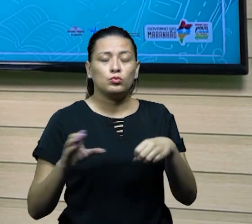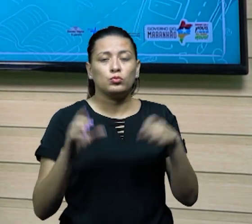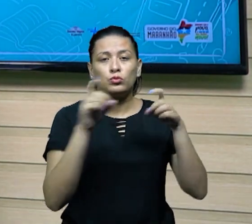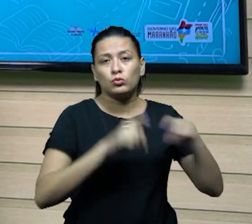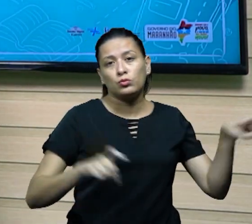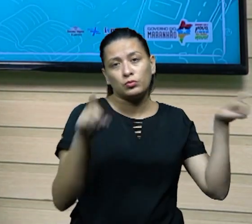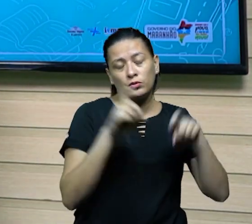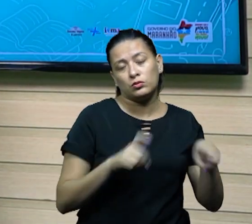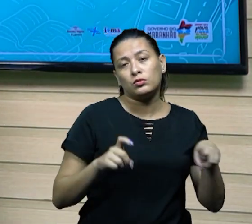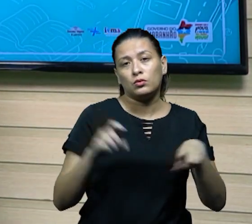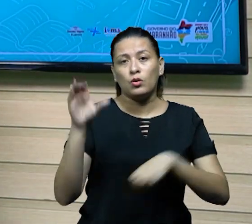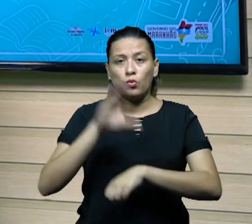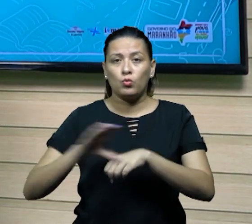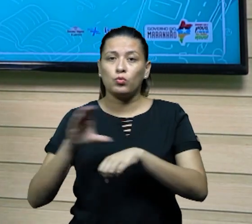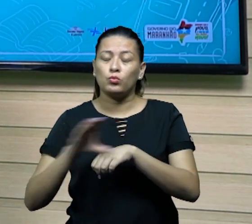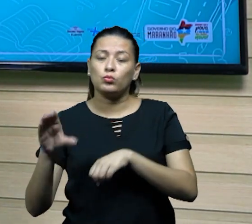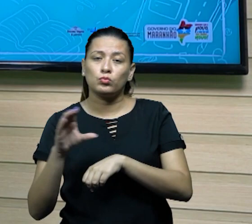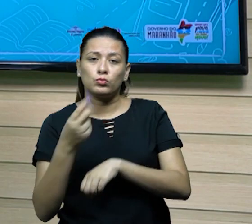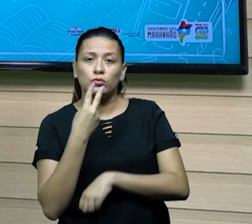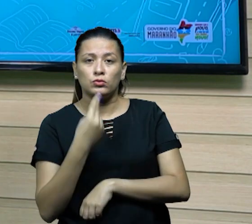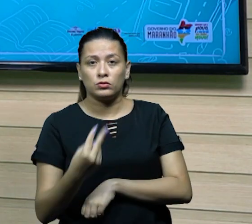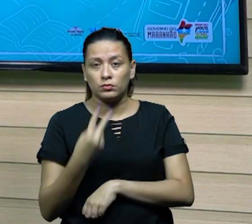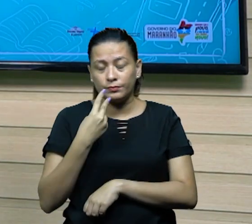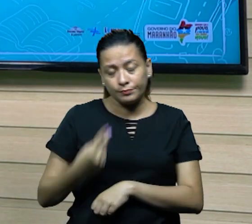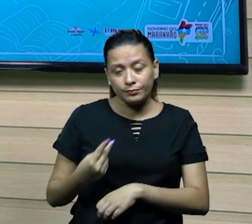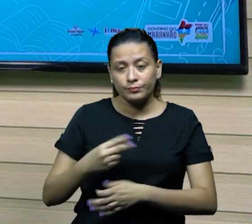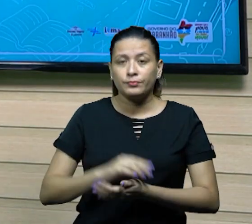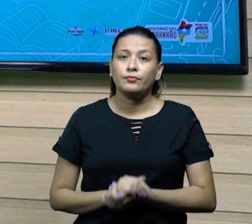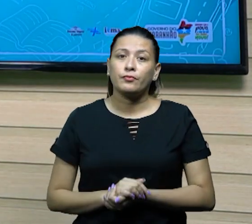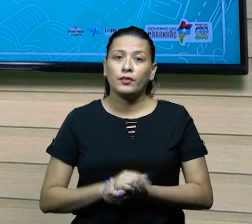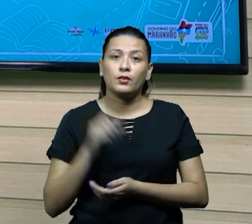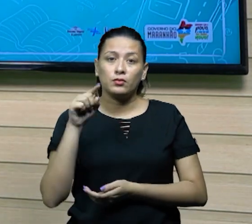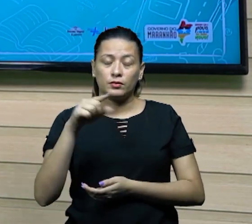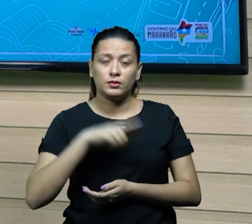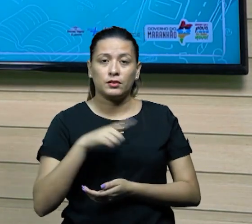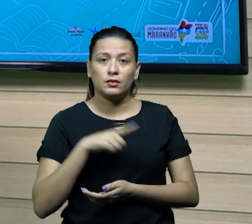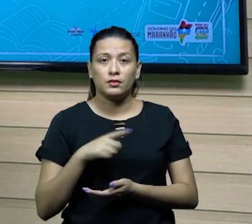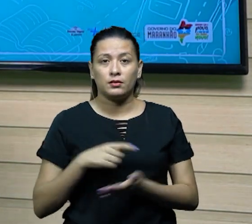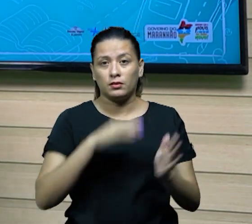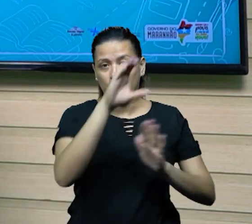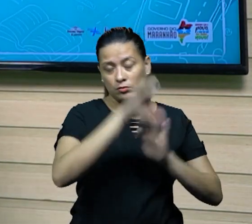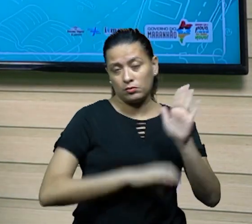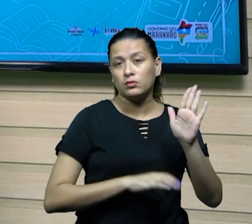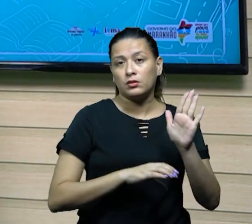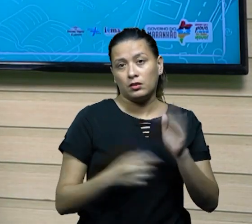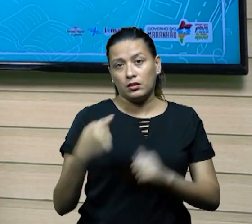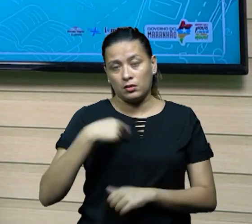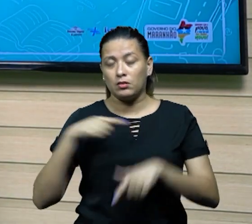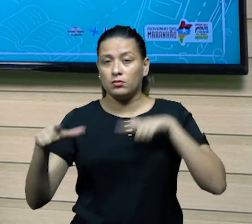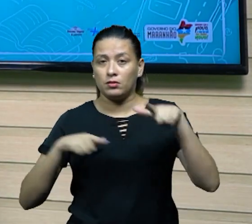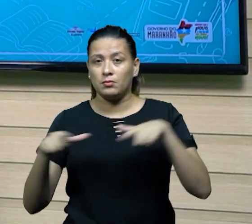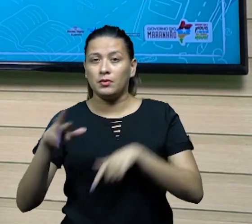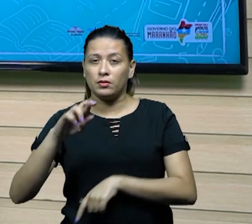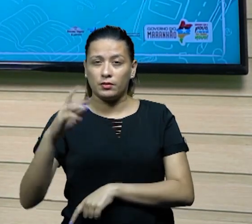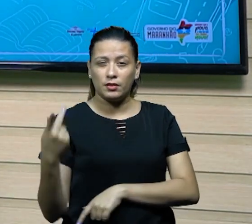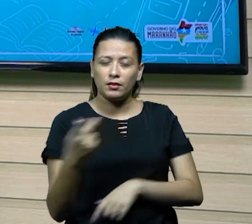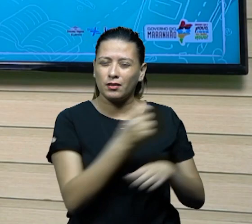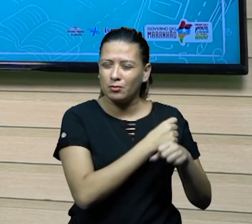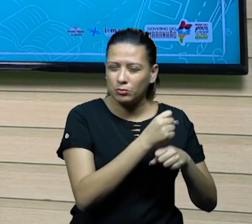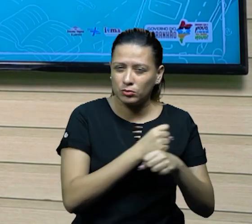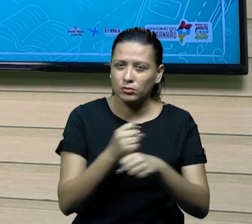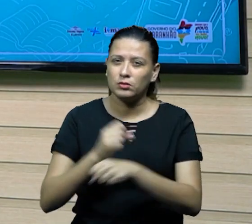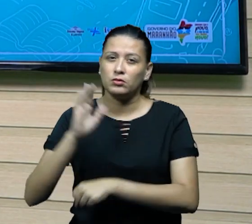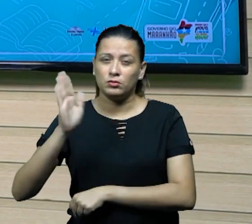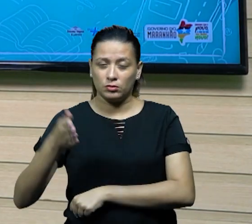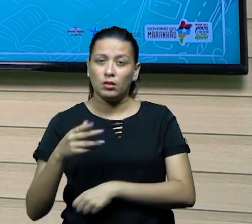mais qualificação você tiver no seu currículo, melhor. E muitas das vezes, eu trabalho com RH já há muitos anos, eu posso afirmar isso para vocês sem